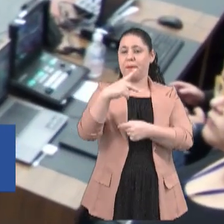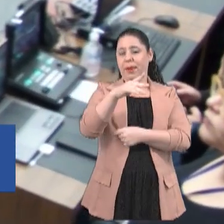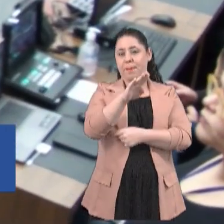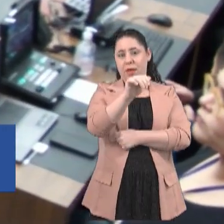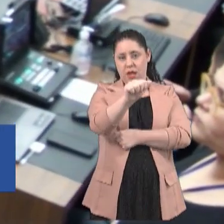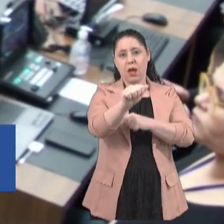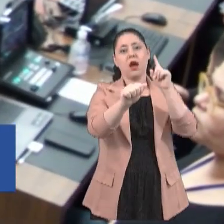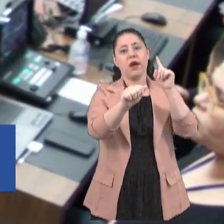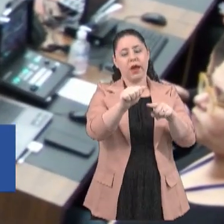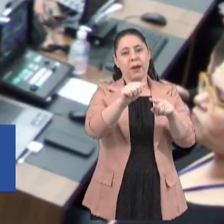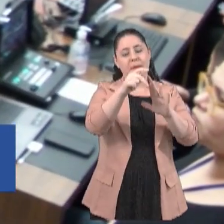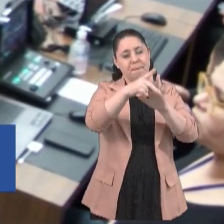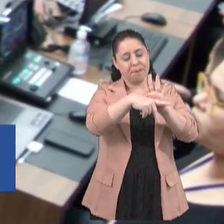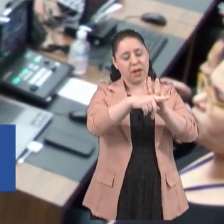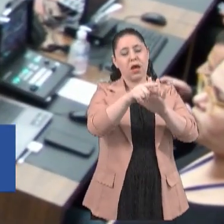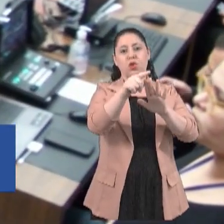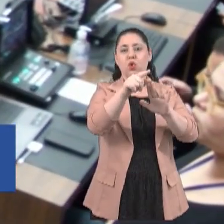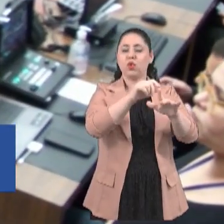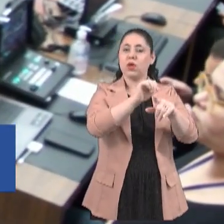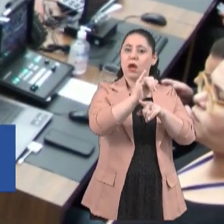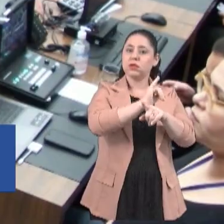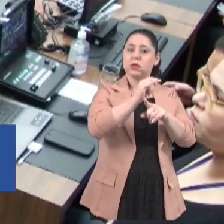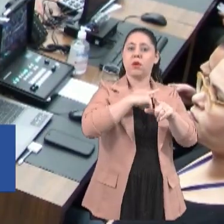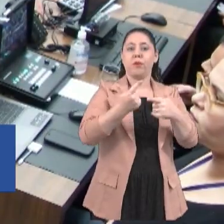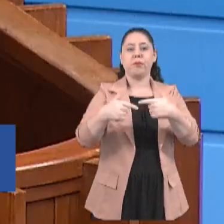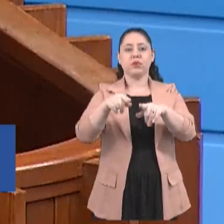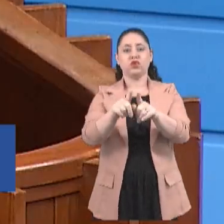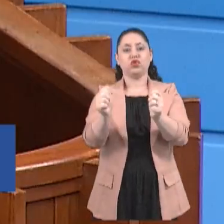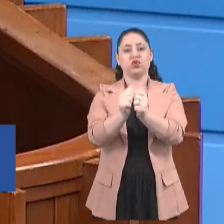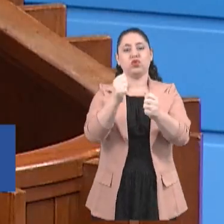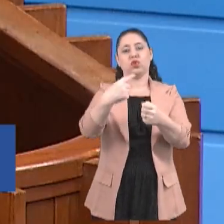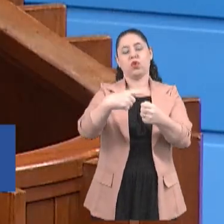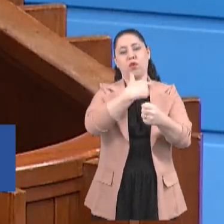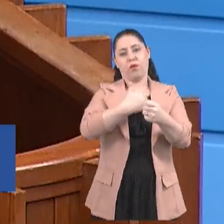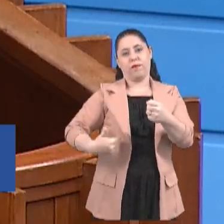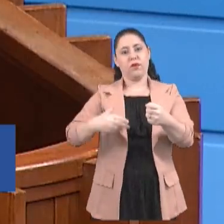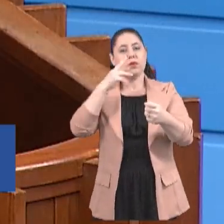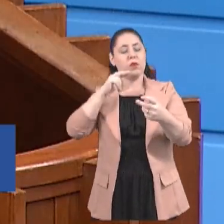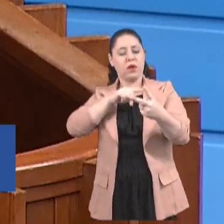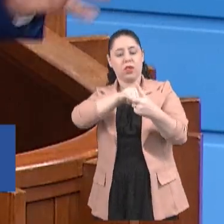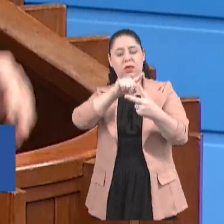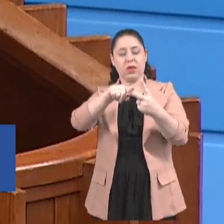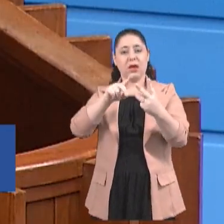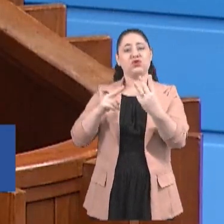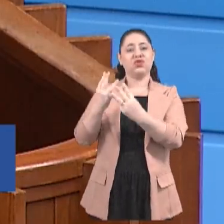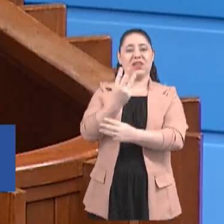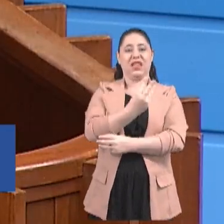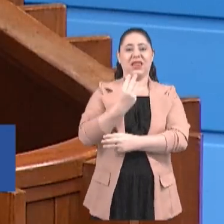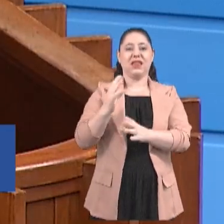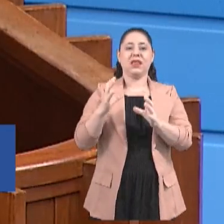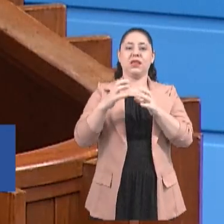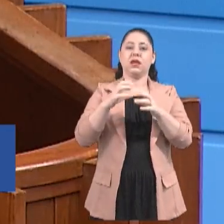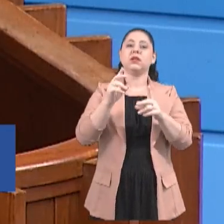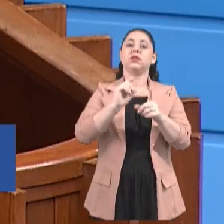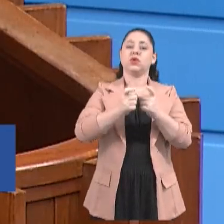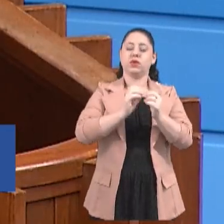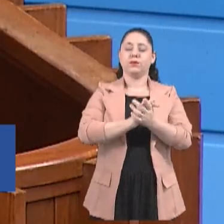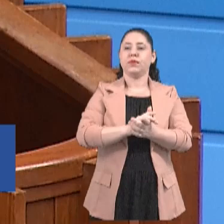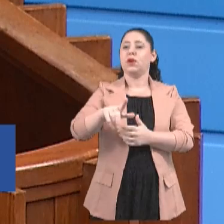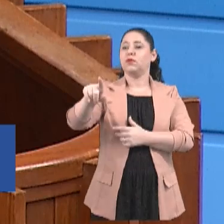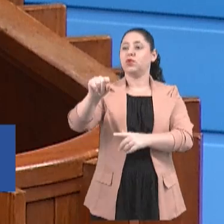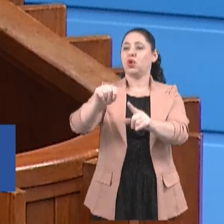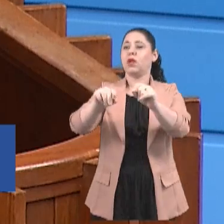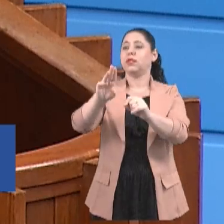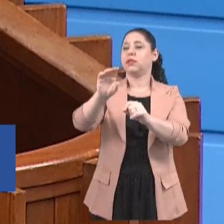é um plano de ação que a empresa faz em parceria com o município, com o governo do estado. Já foi designado um representante da